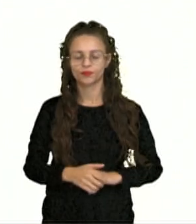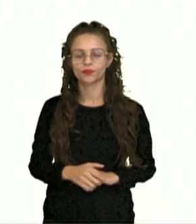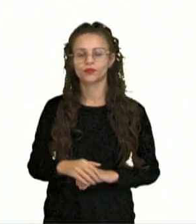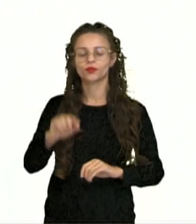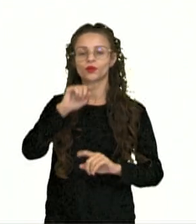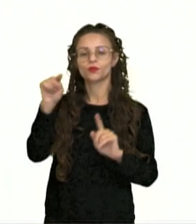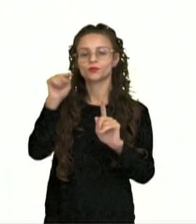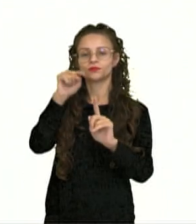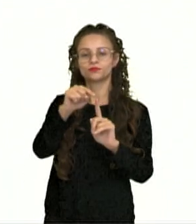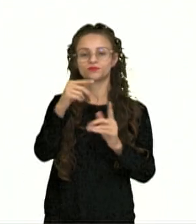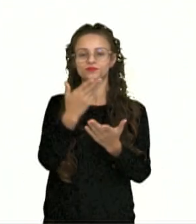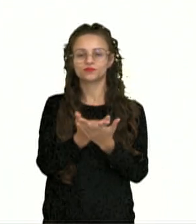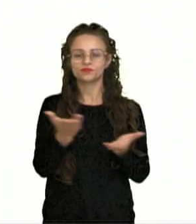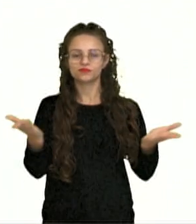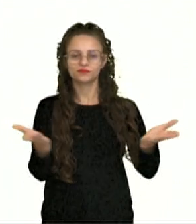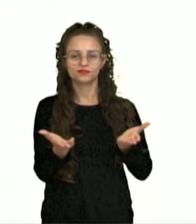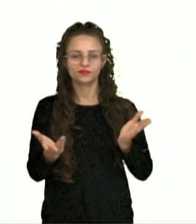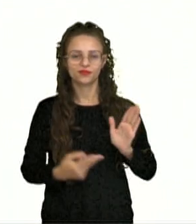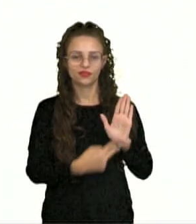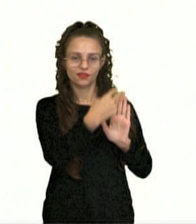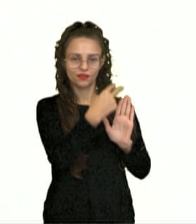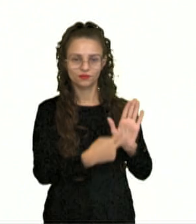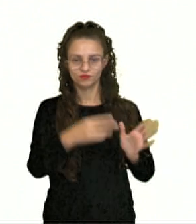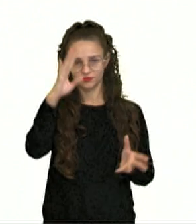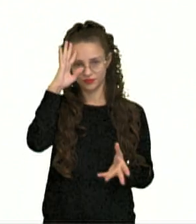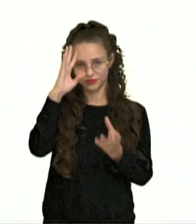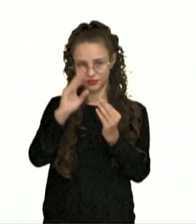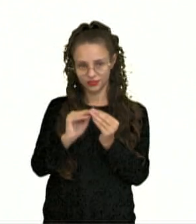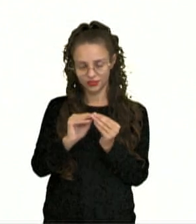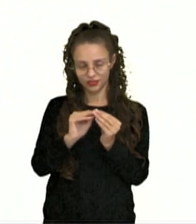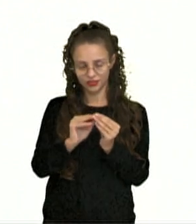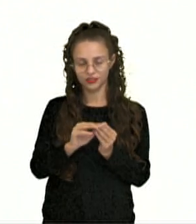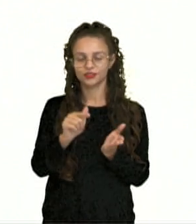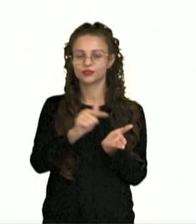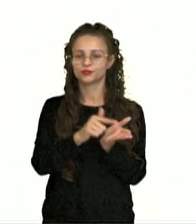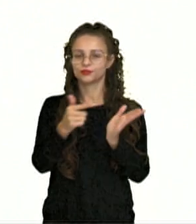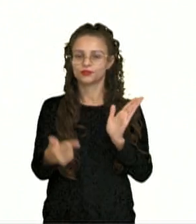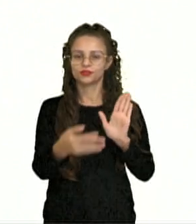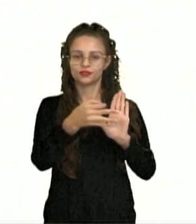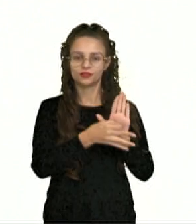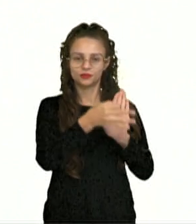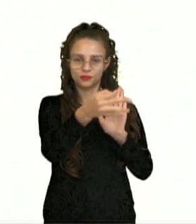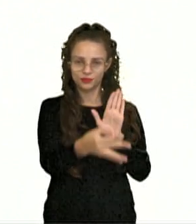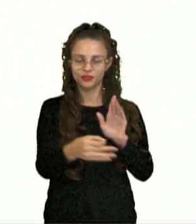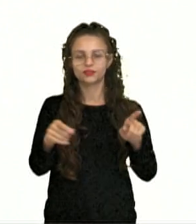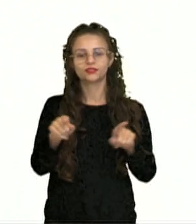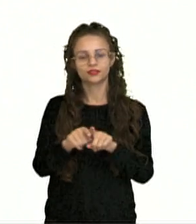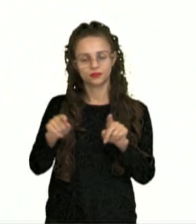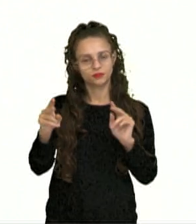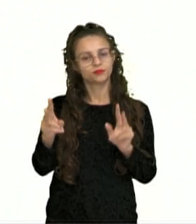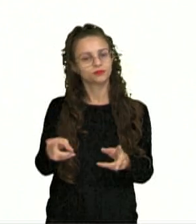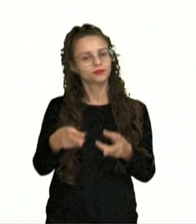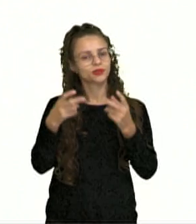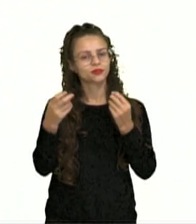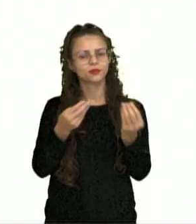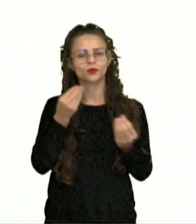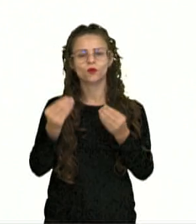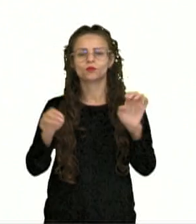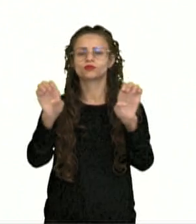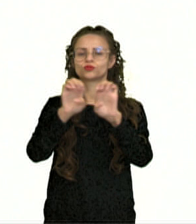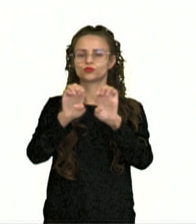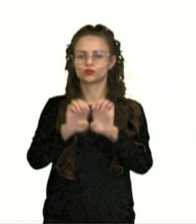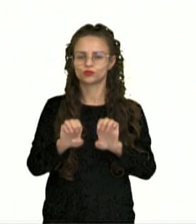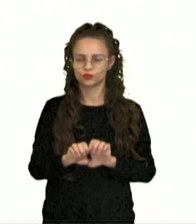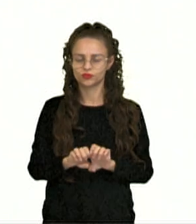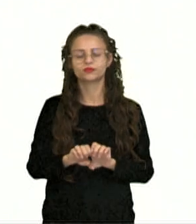Objetivos. Vamos ler e interpretar o editorial, reconhecer a estrutura do editorial